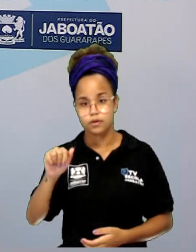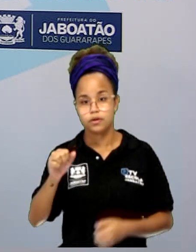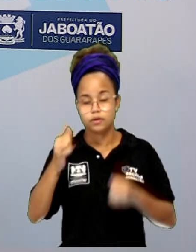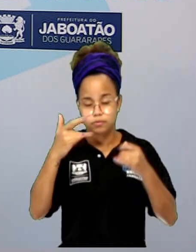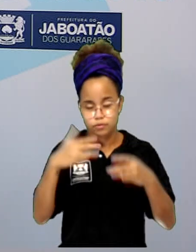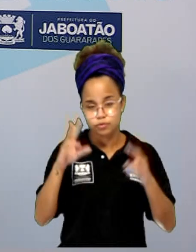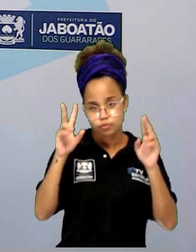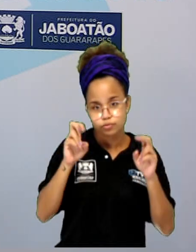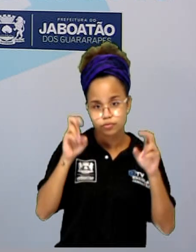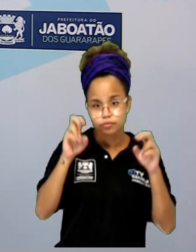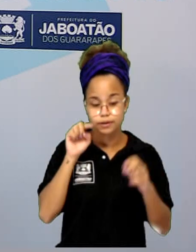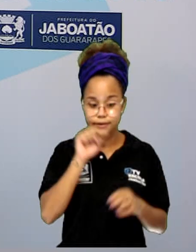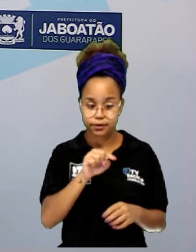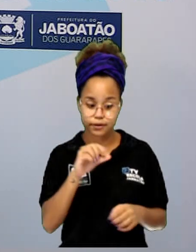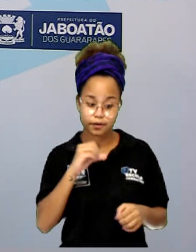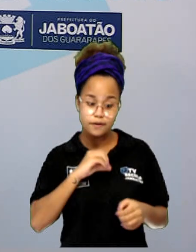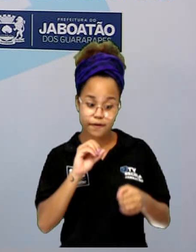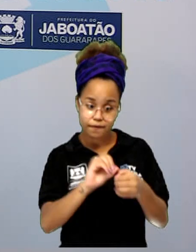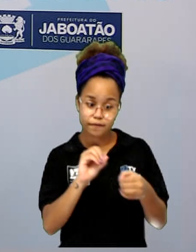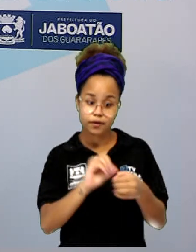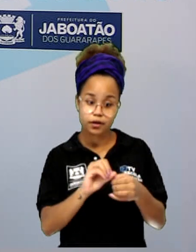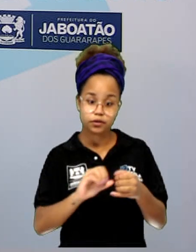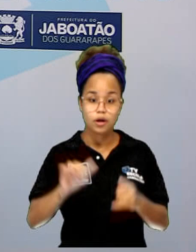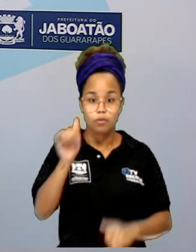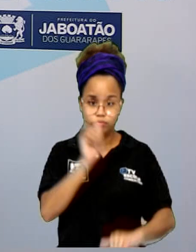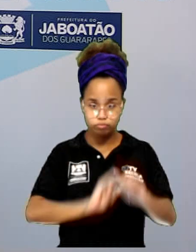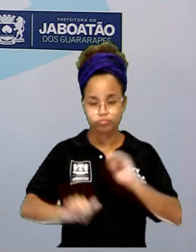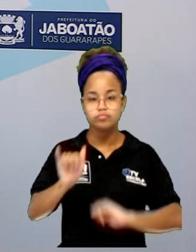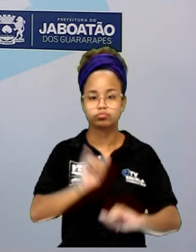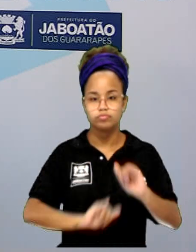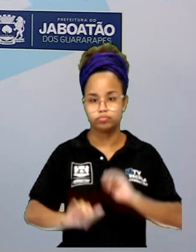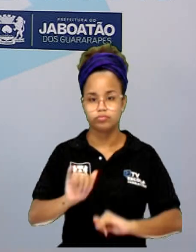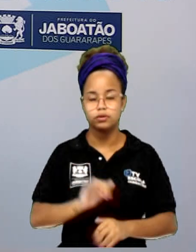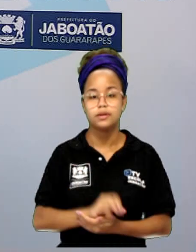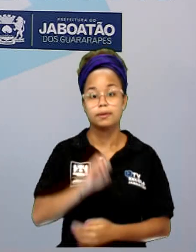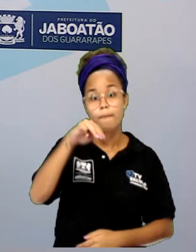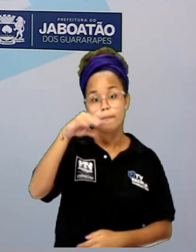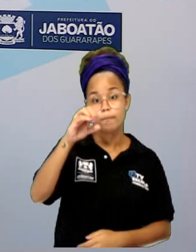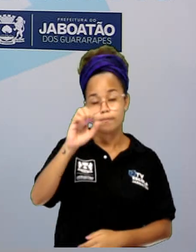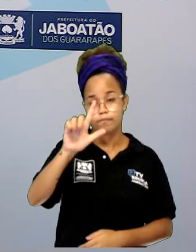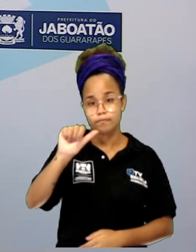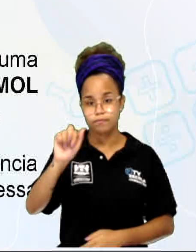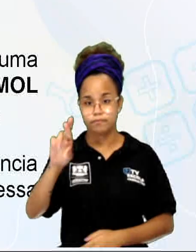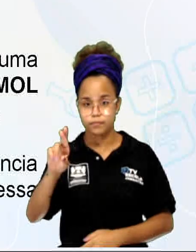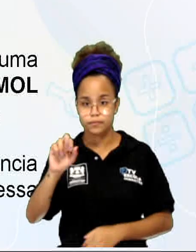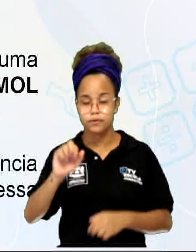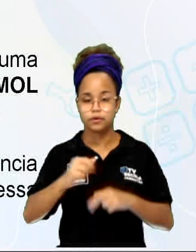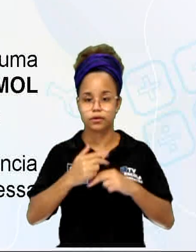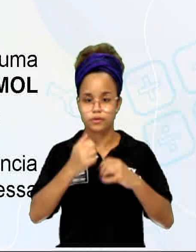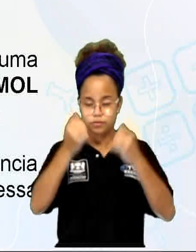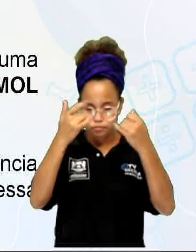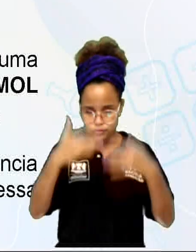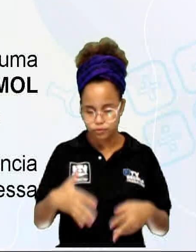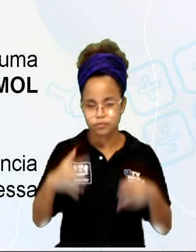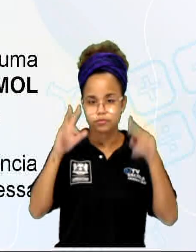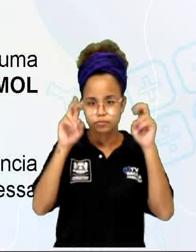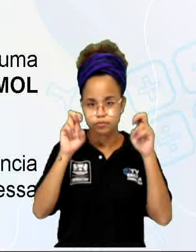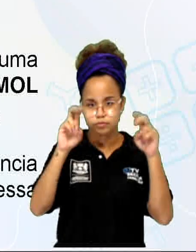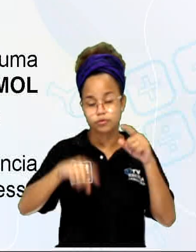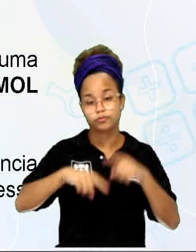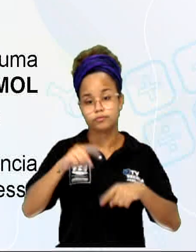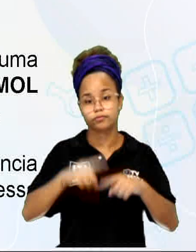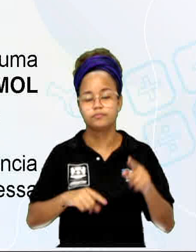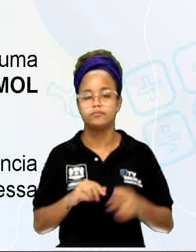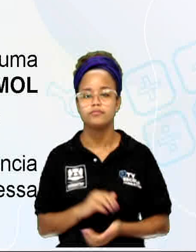reação química. E quando você fala de massa molar, você está falando da substância. Então, vamos continuar aqui. O somatório